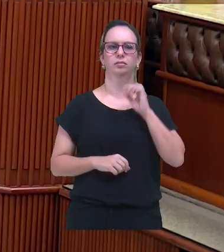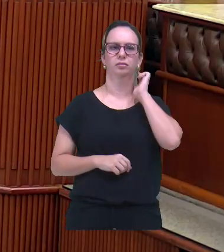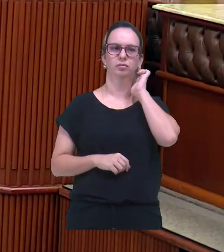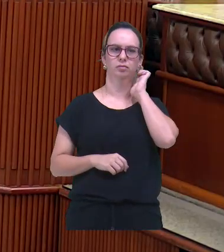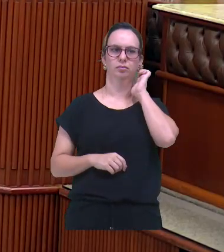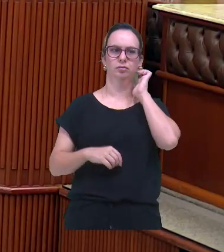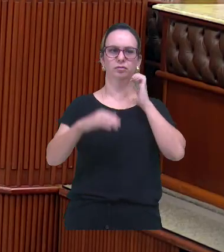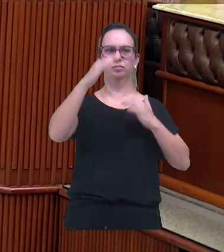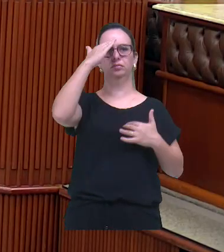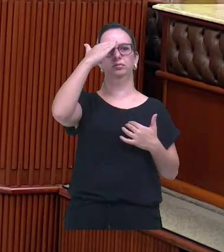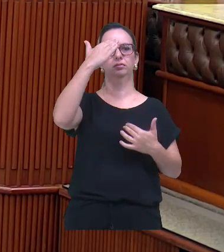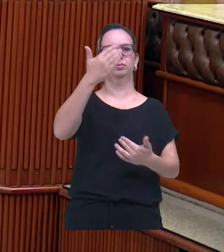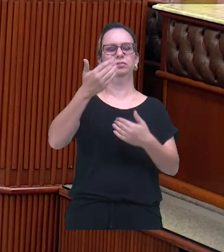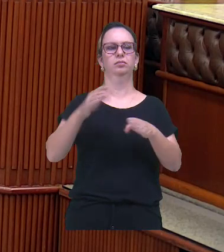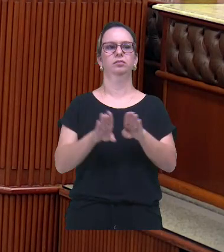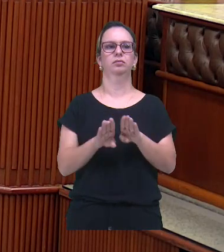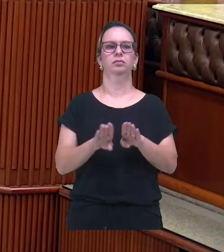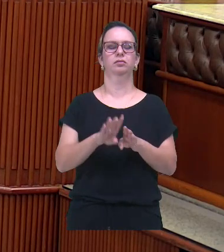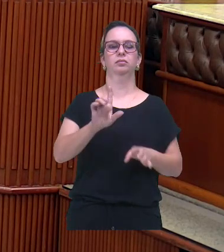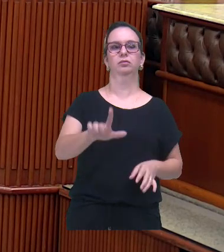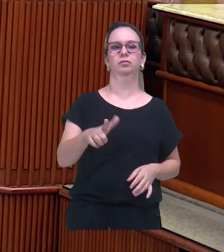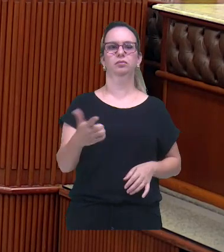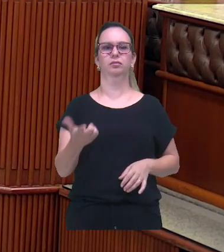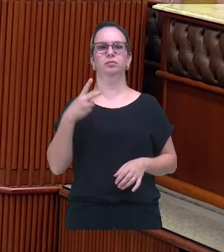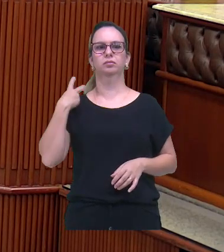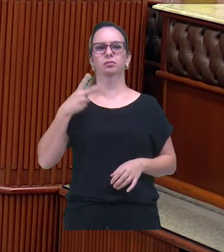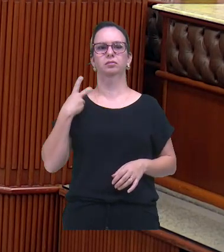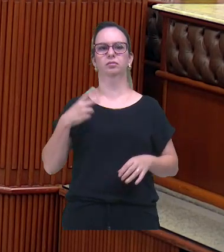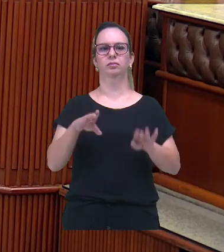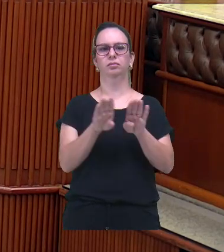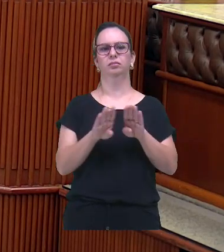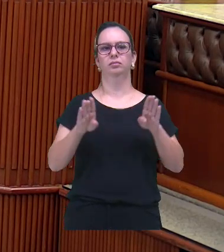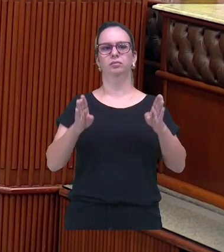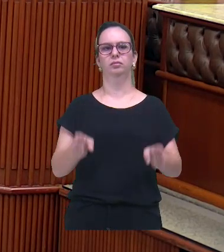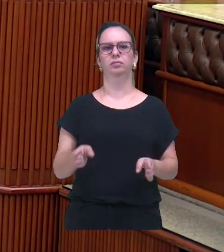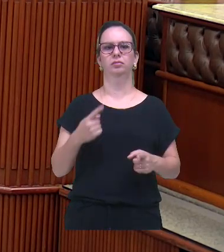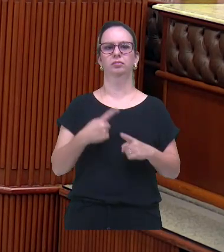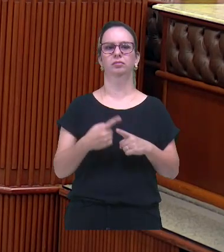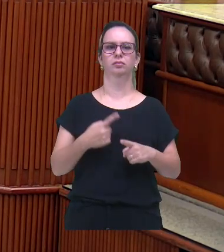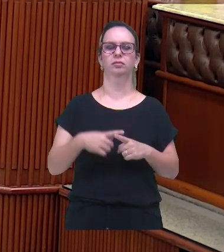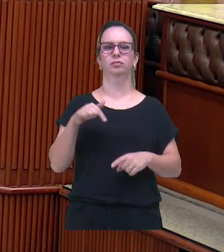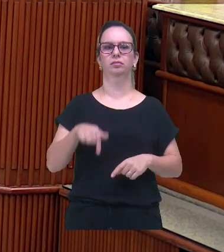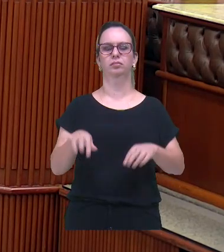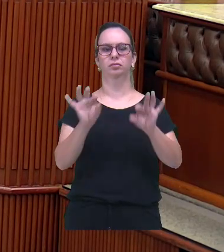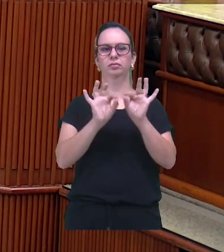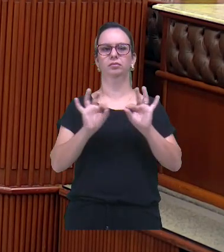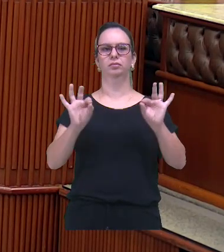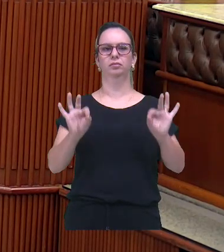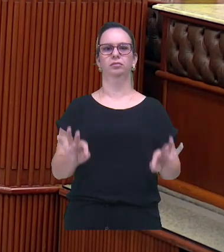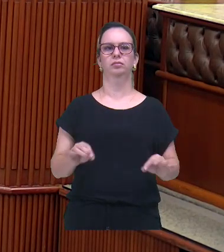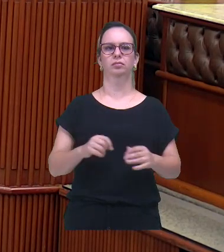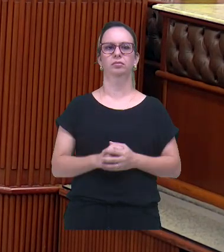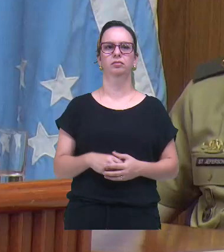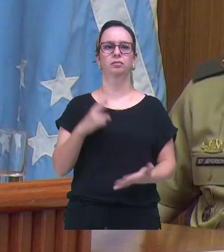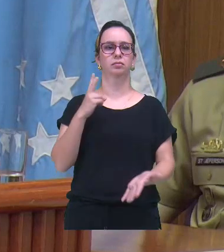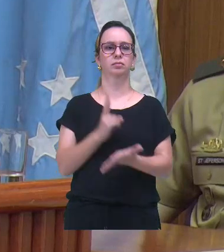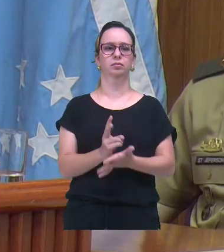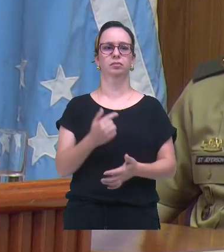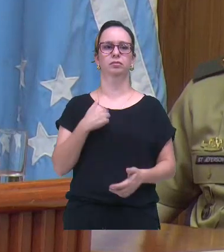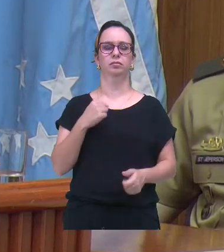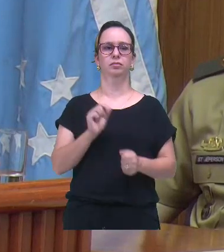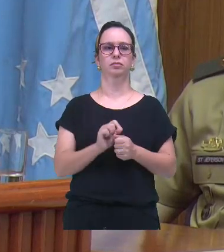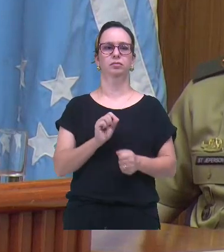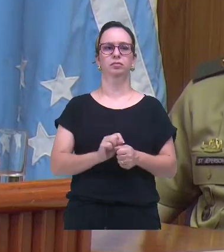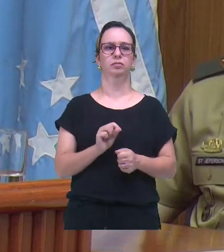Agradeço também aos demais vereadores da mesa, porque esse é um projeto, apesar de eu ter protocolado ele através de